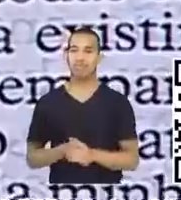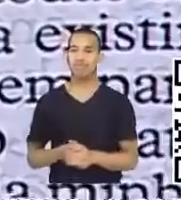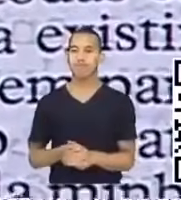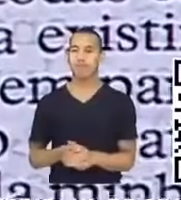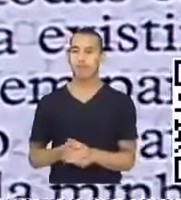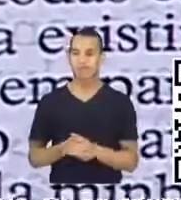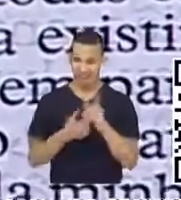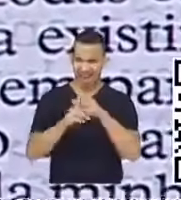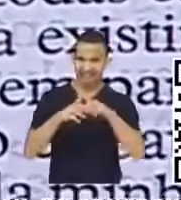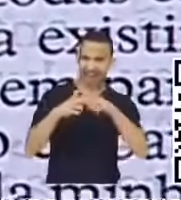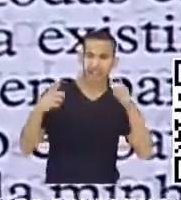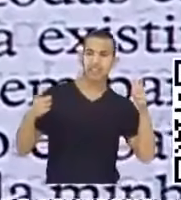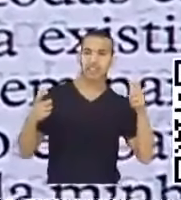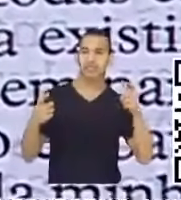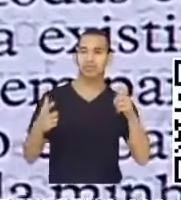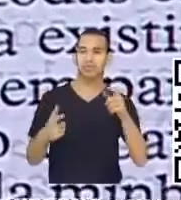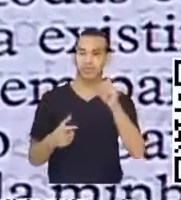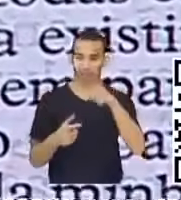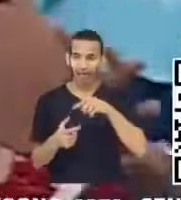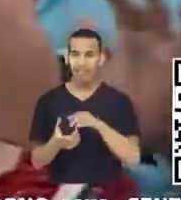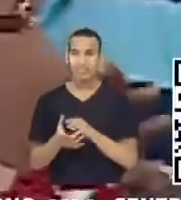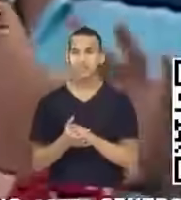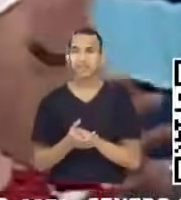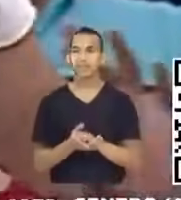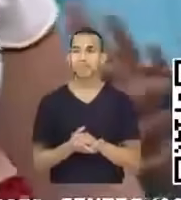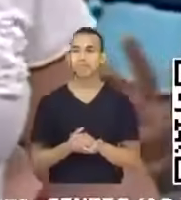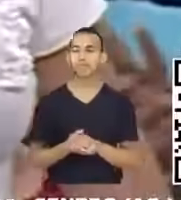e é grande G1